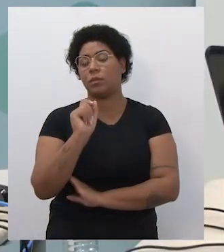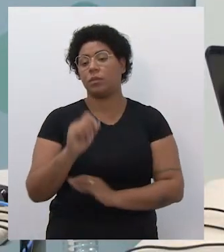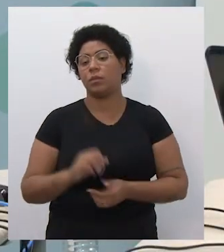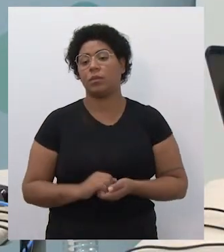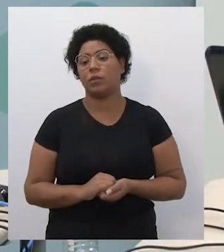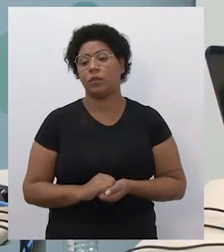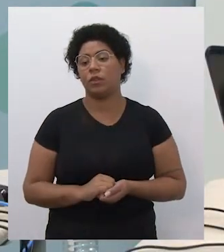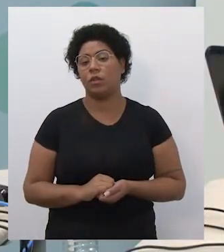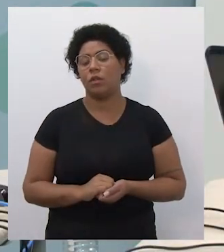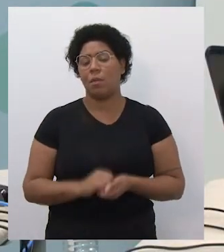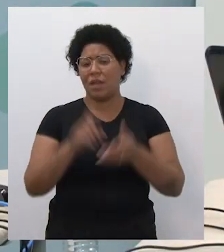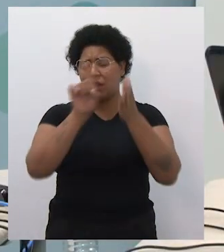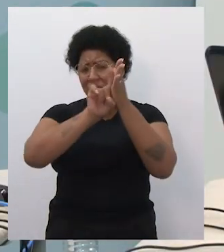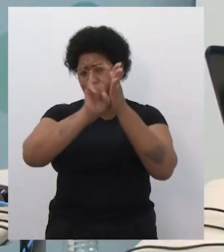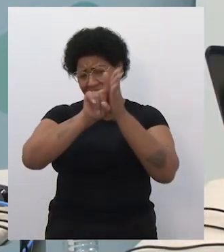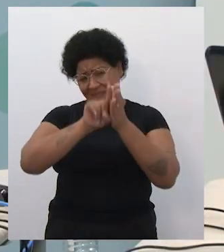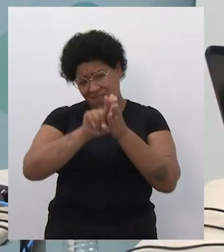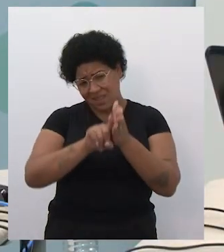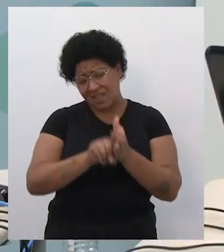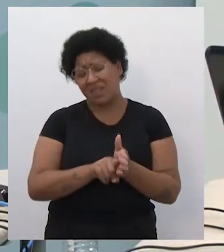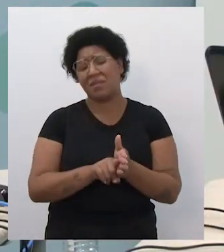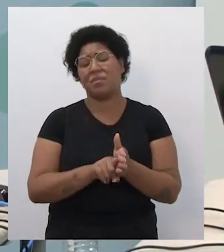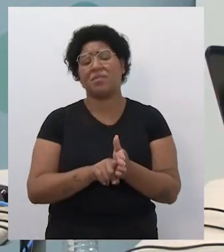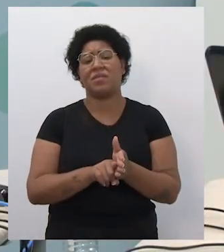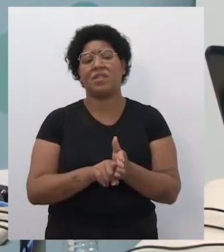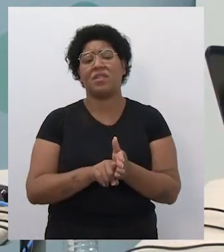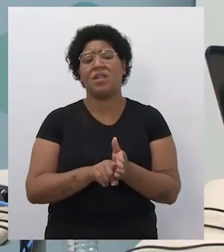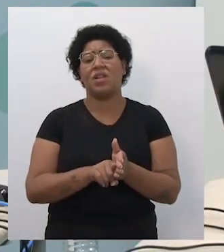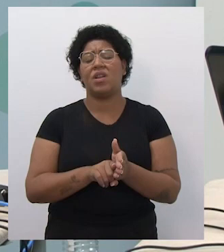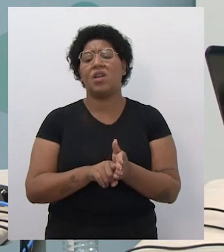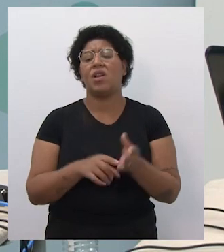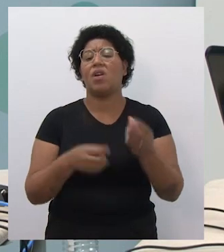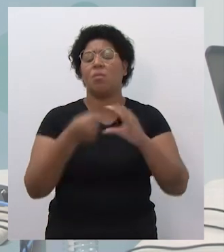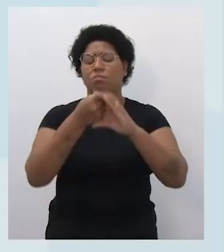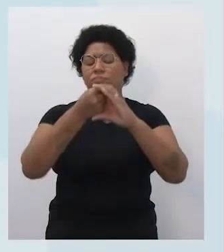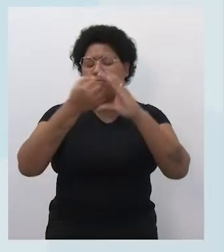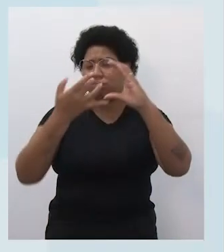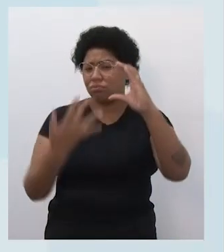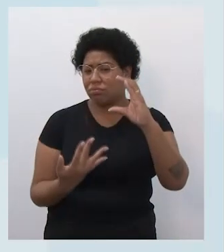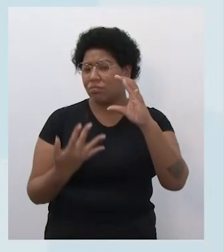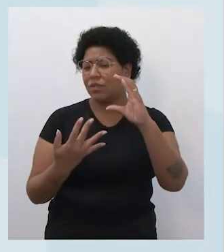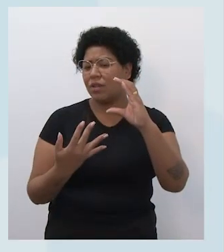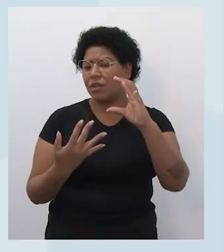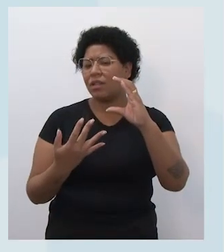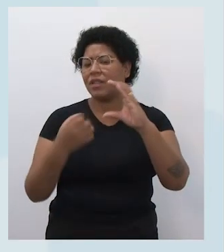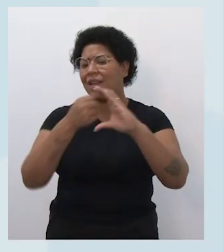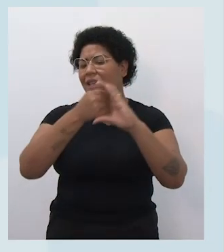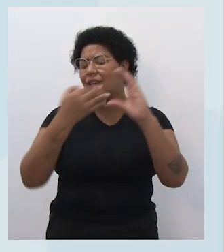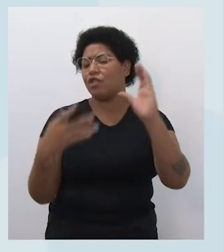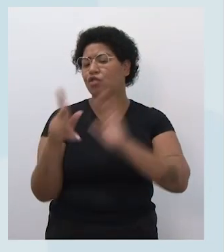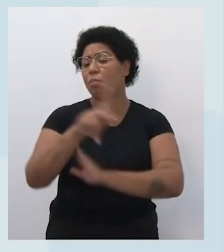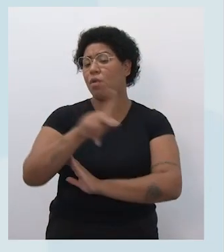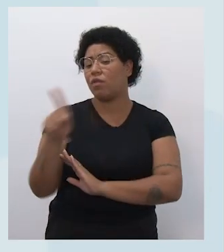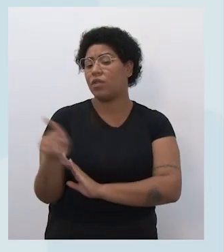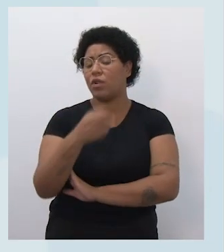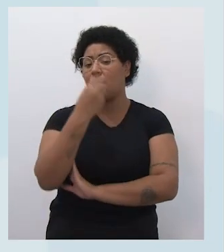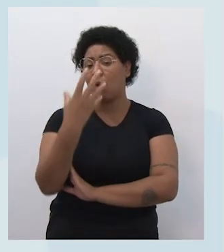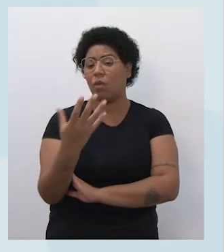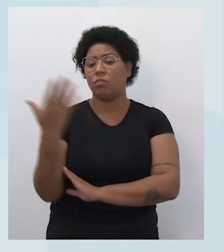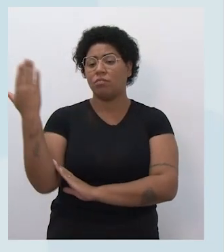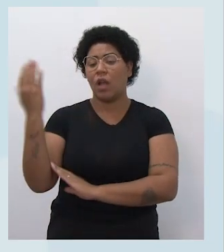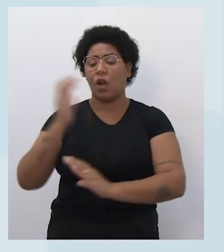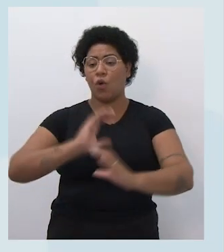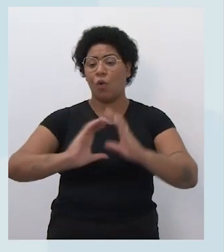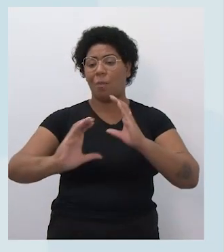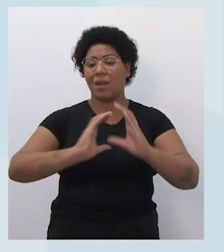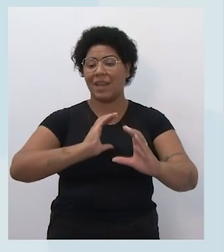as pesquisas e sobre quais são as características de um bom curador educacional. Então, temos aí a